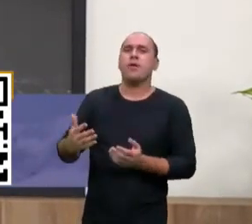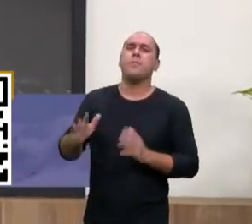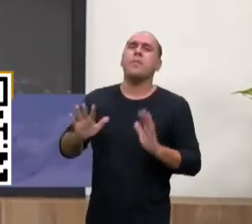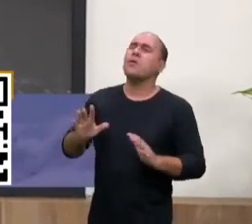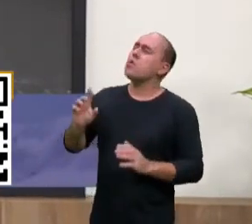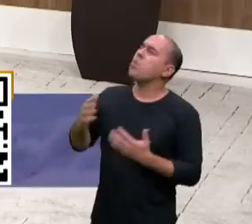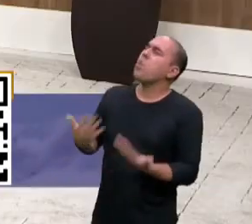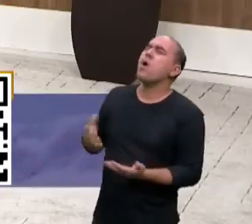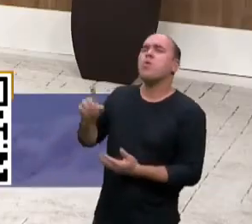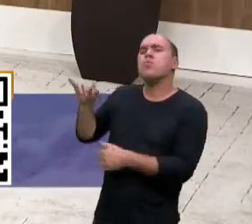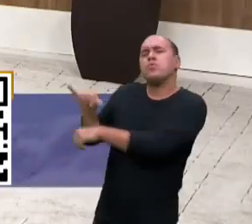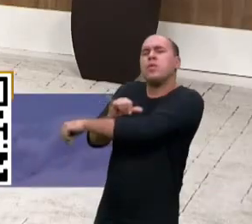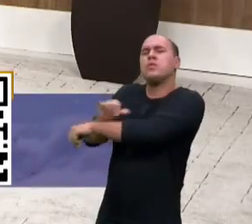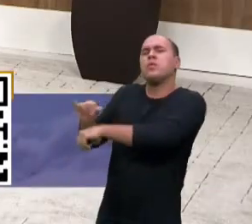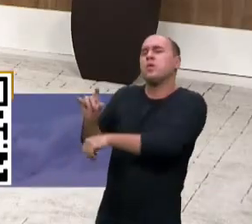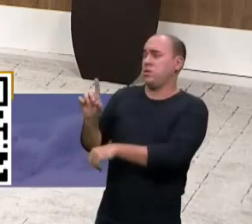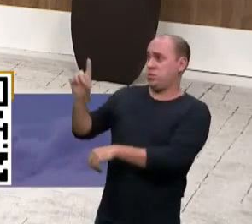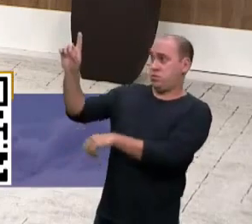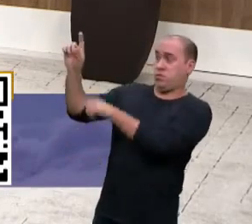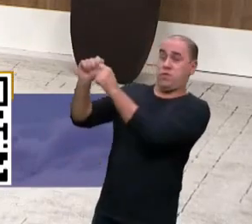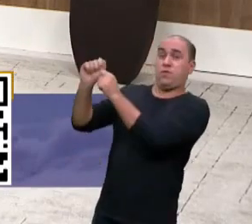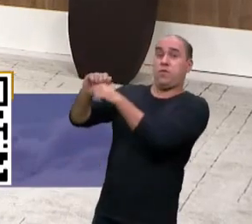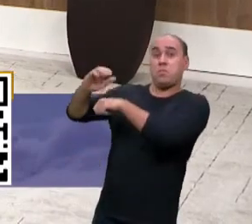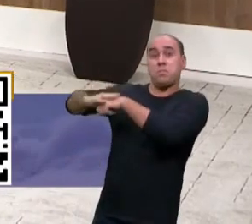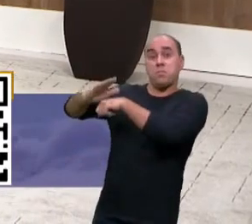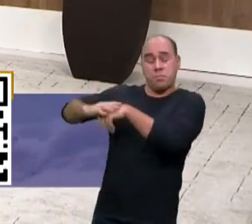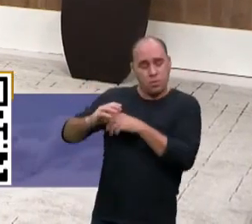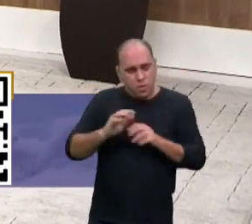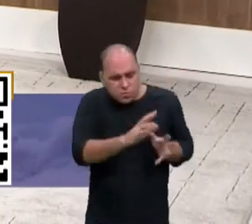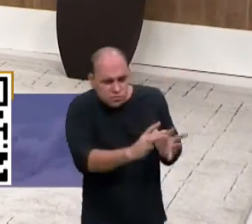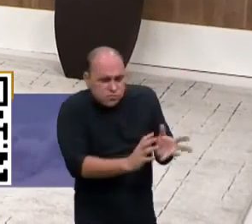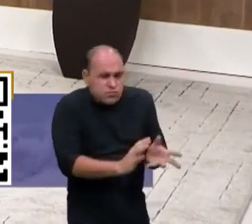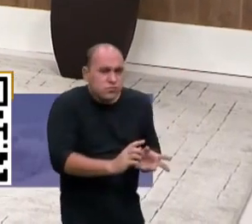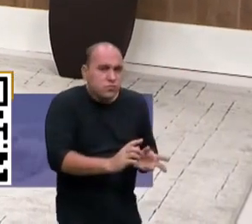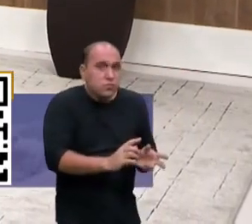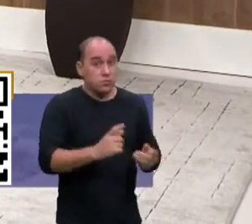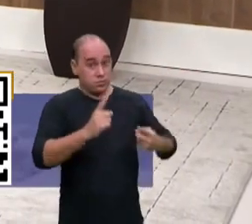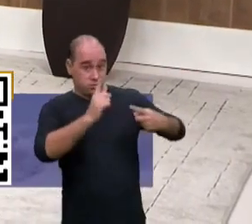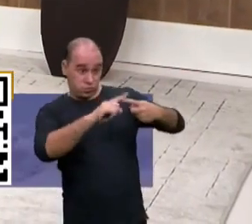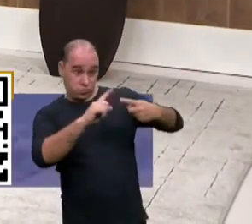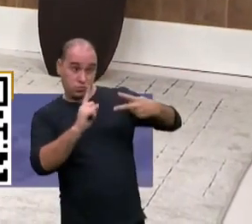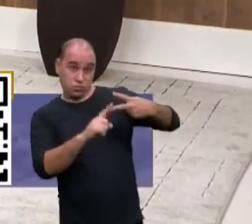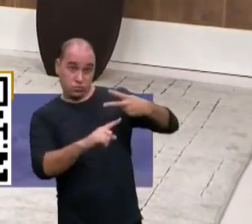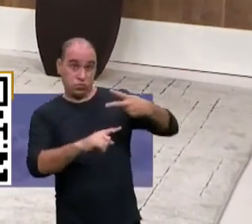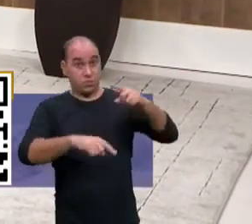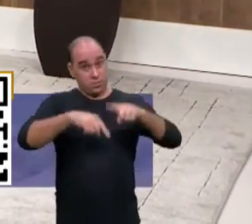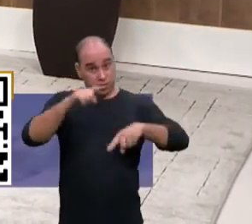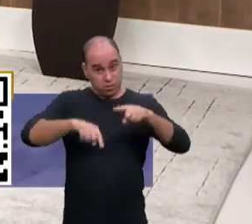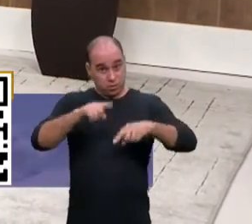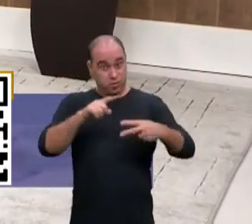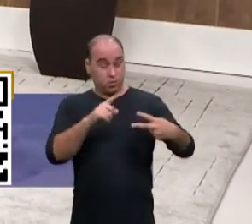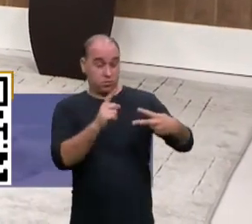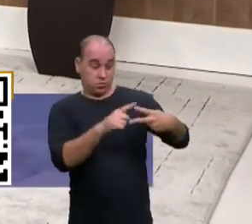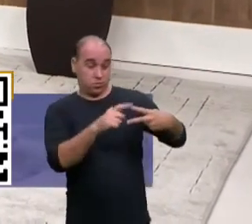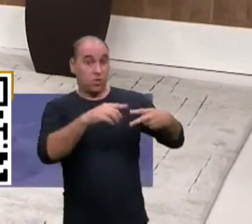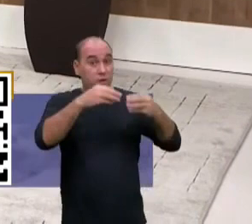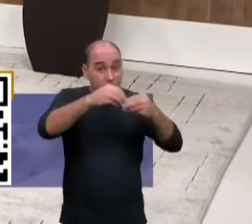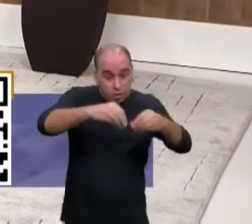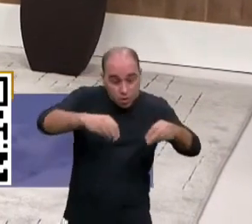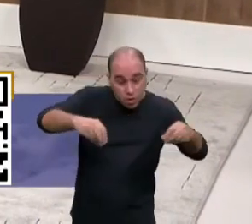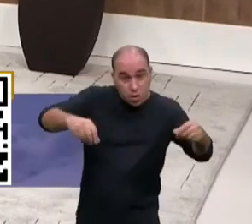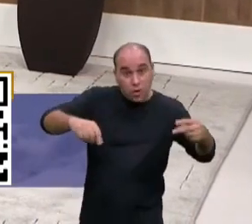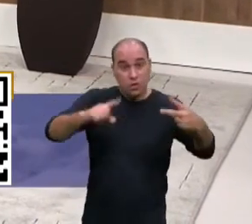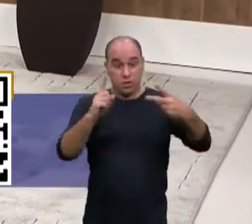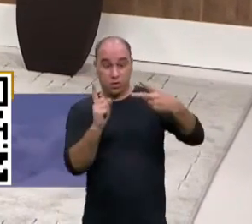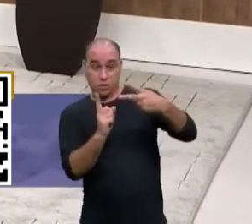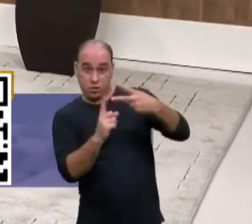acontece depois da morte E aí nesse texto de Gênesis nós vamos que Deus Usou duas matérias-primas para fazer um homem a primeira foi o